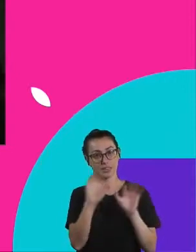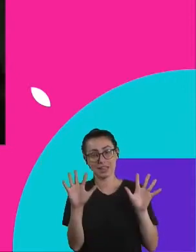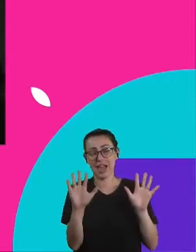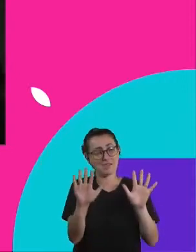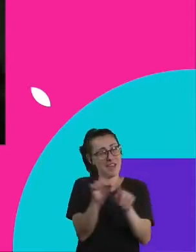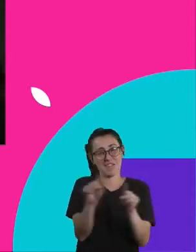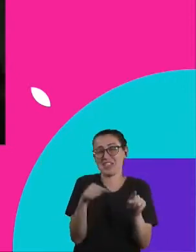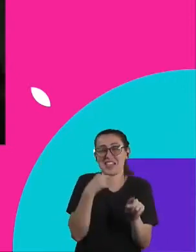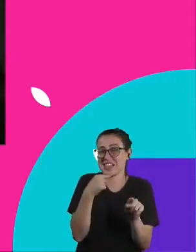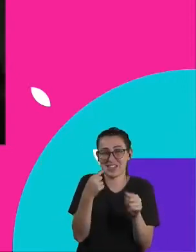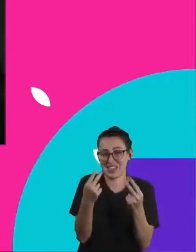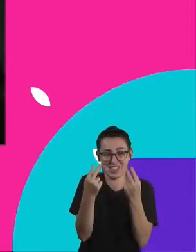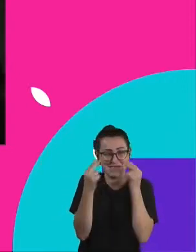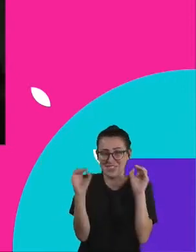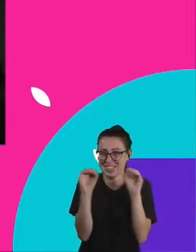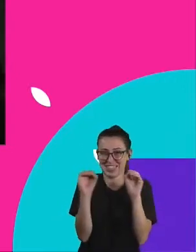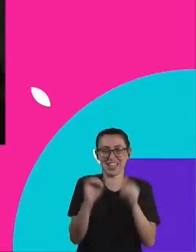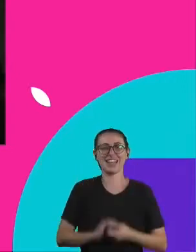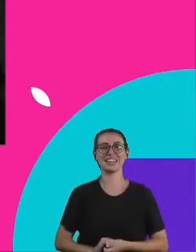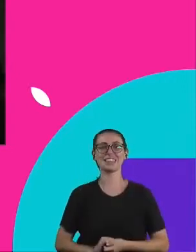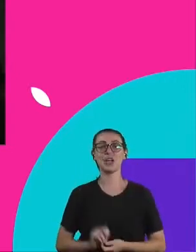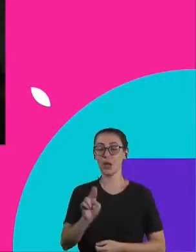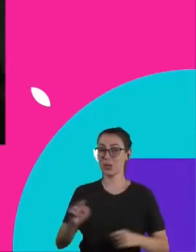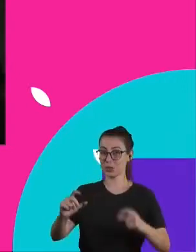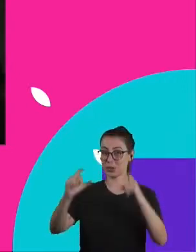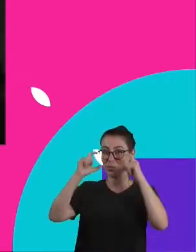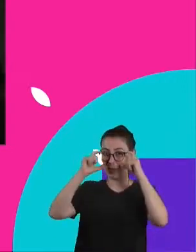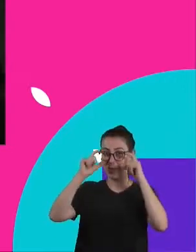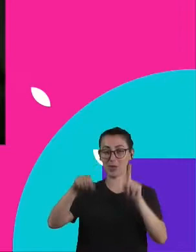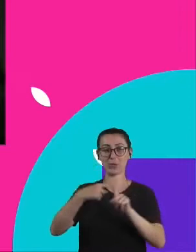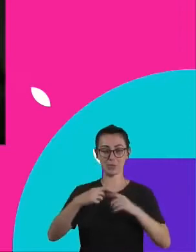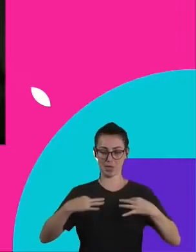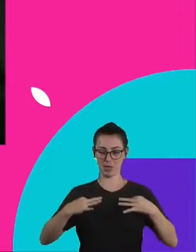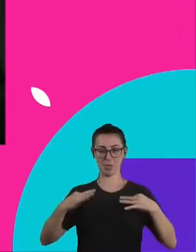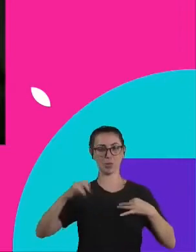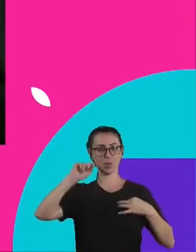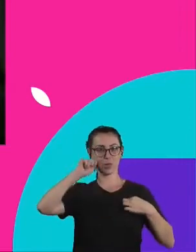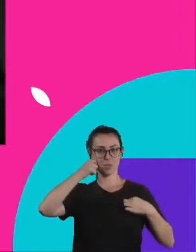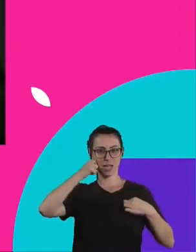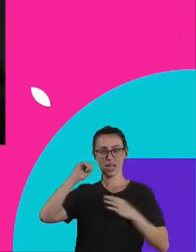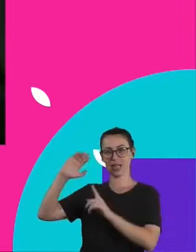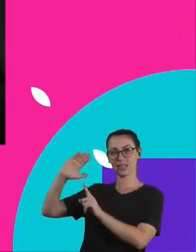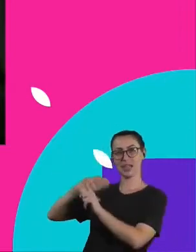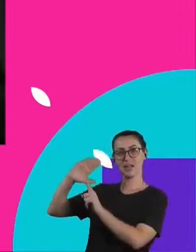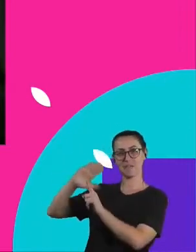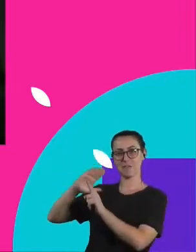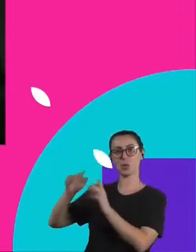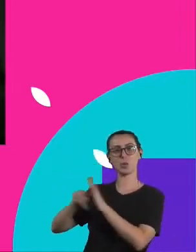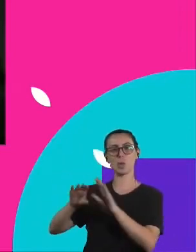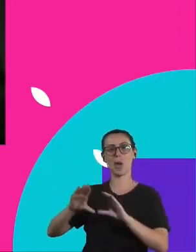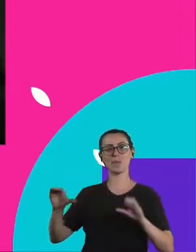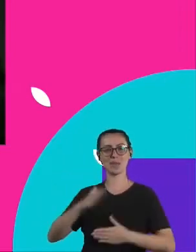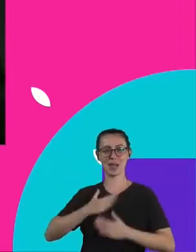pelo reflexo do óculos, estou usando um óculos e estou com uma blusa preta e com fundo aqui na sala da minha